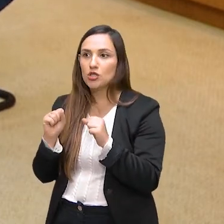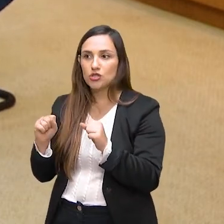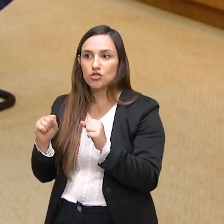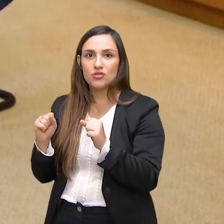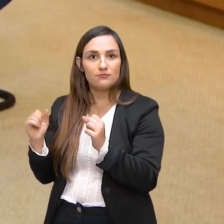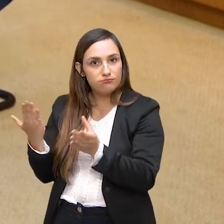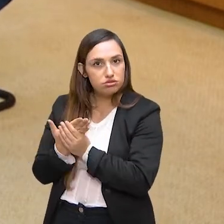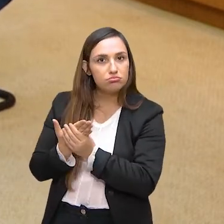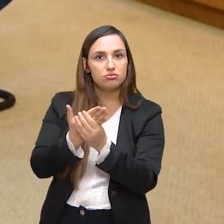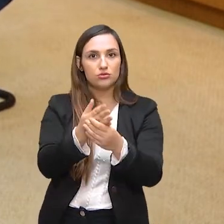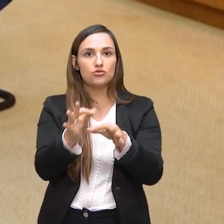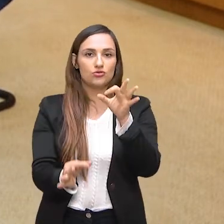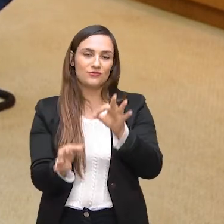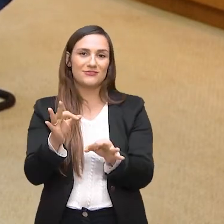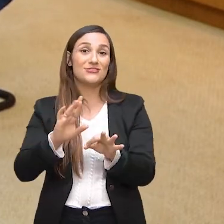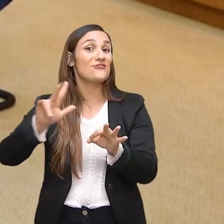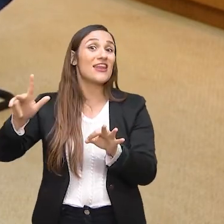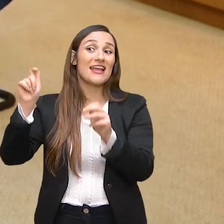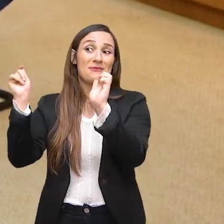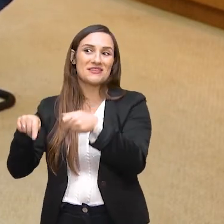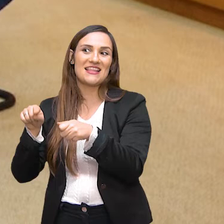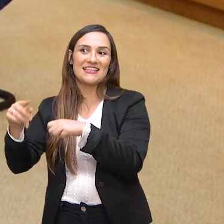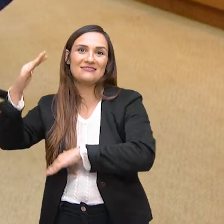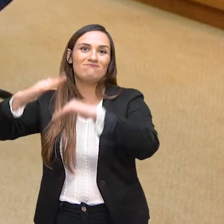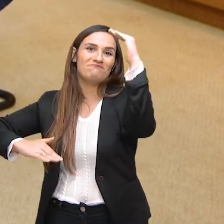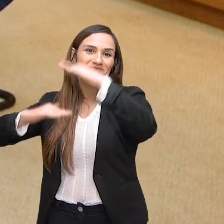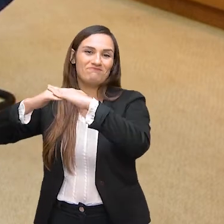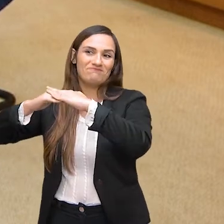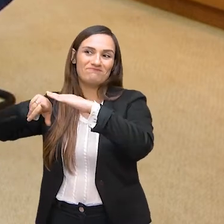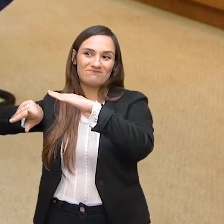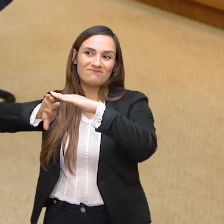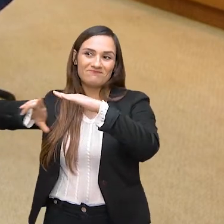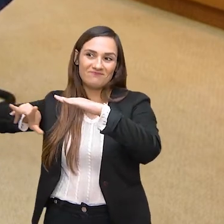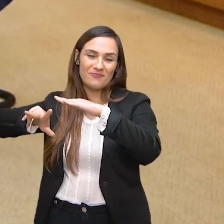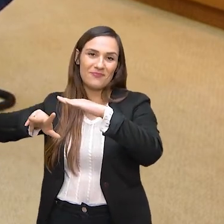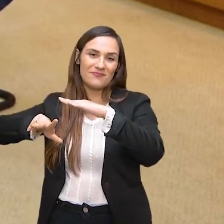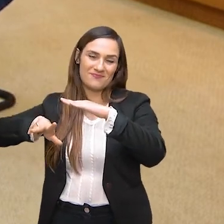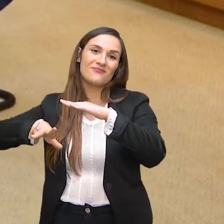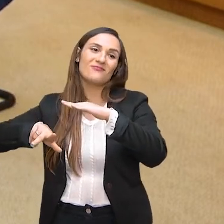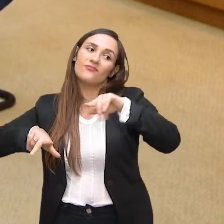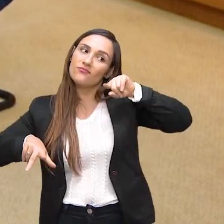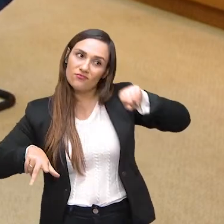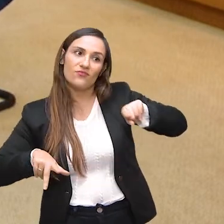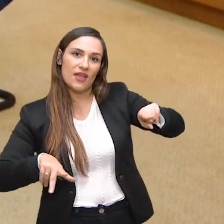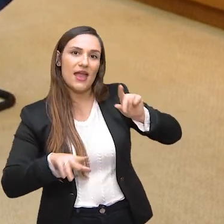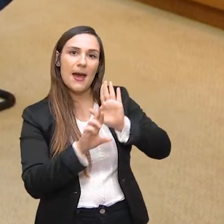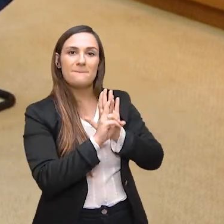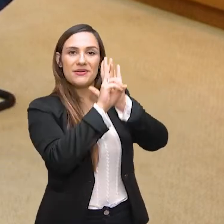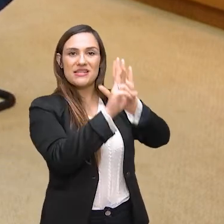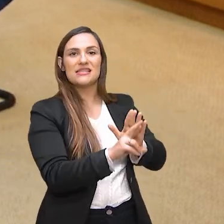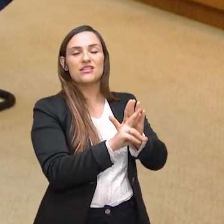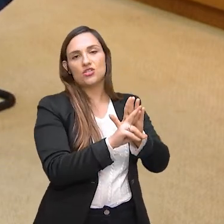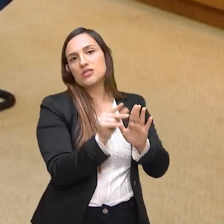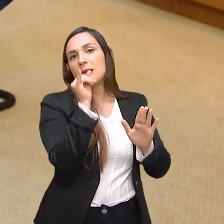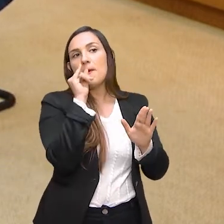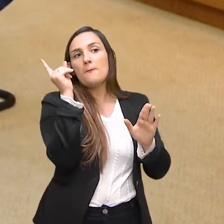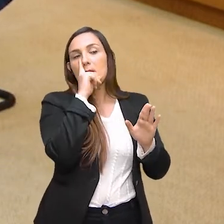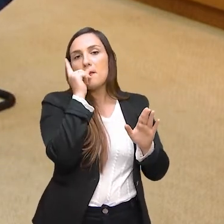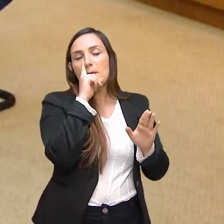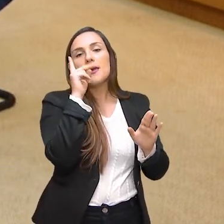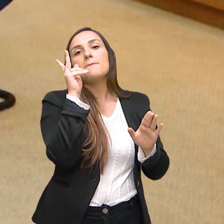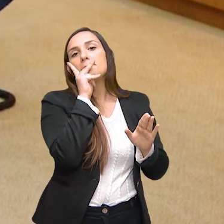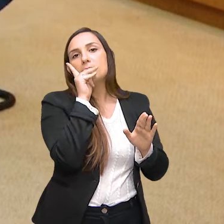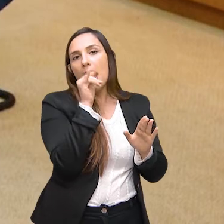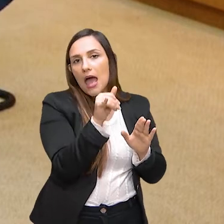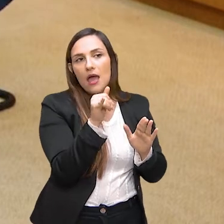juízo. Por isso que você sempre dá uma procuração, né, para que aquela pessoa represente. Mas quando é o menor, para dar